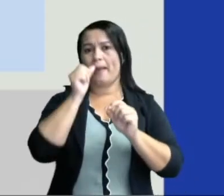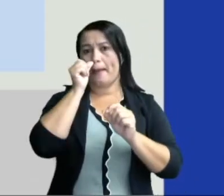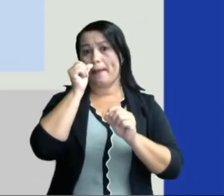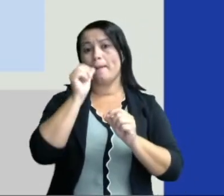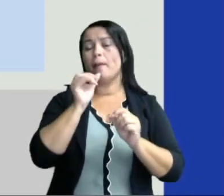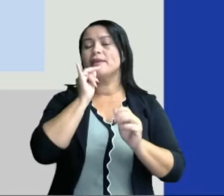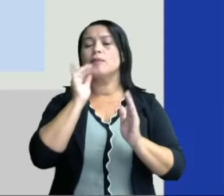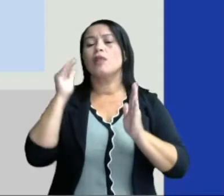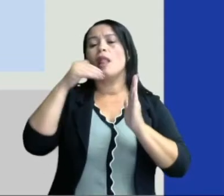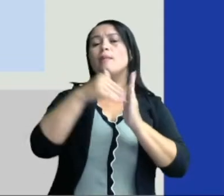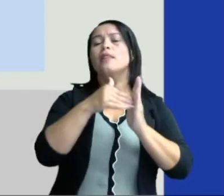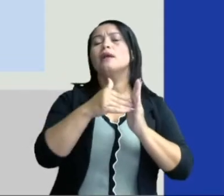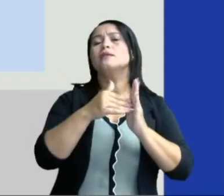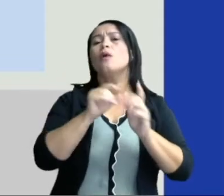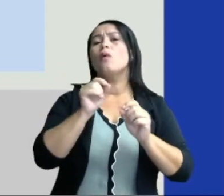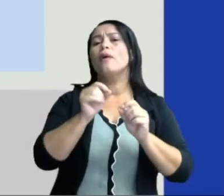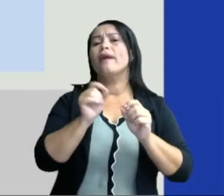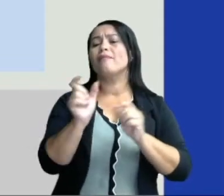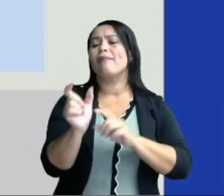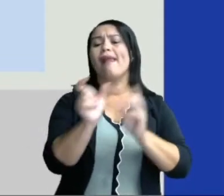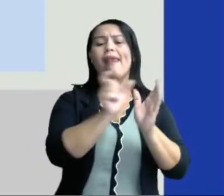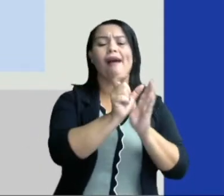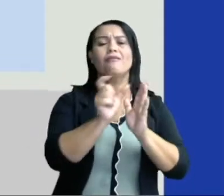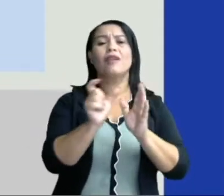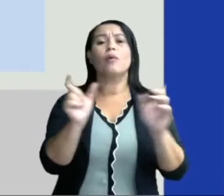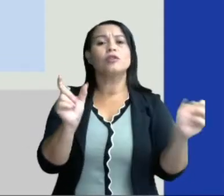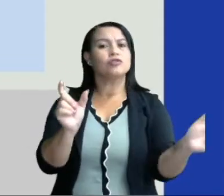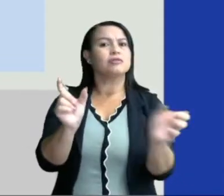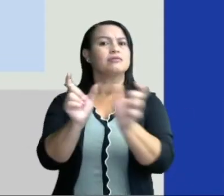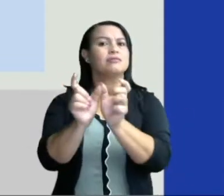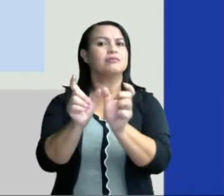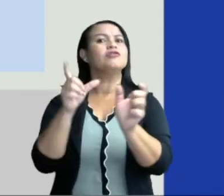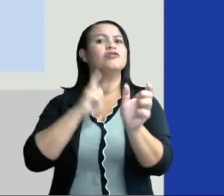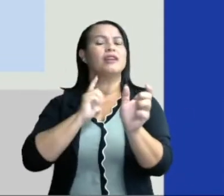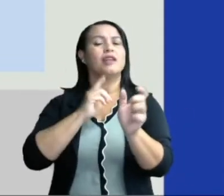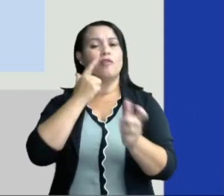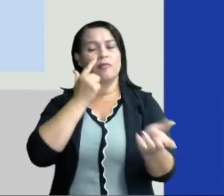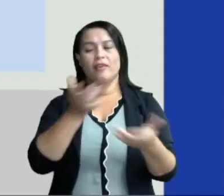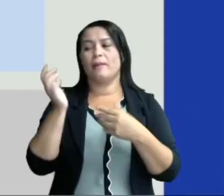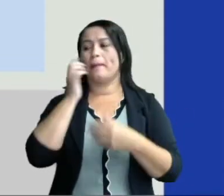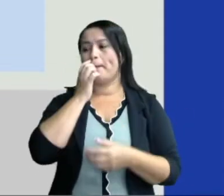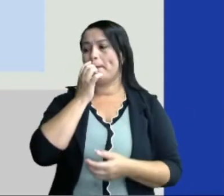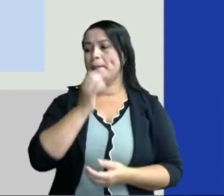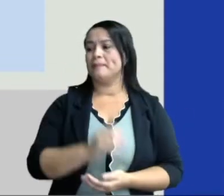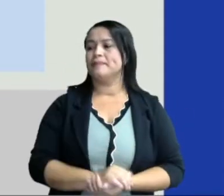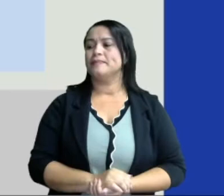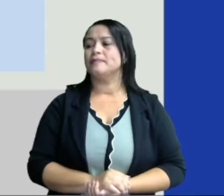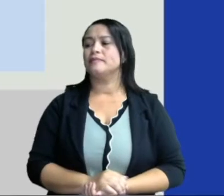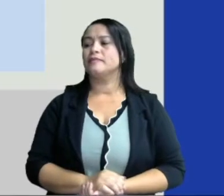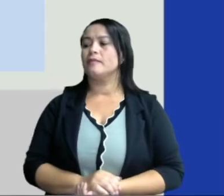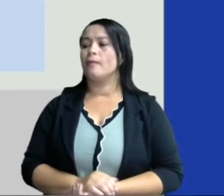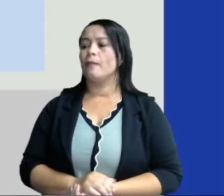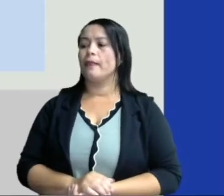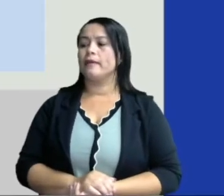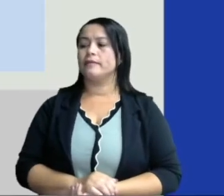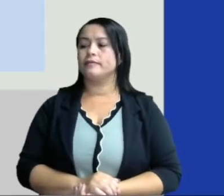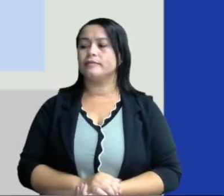significado essas terminações trazem quando acrescentaram uma palavra que já existia? Vamos ver o que é que significa.